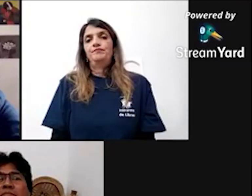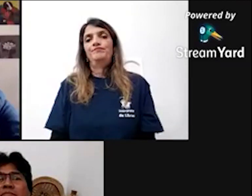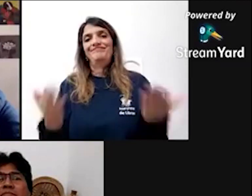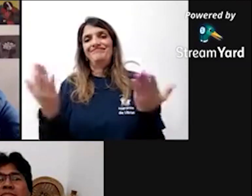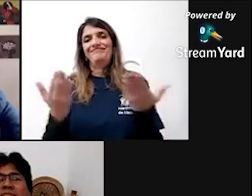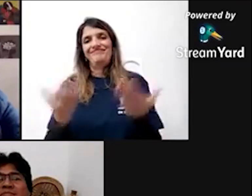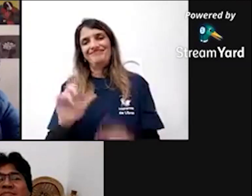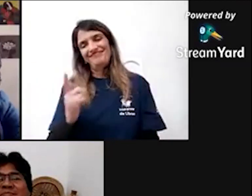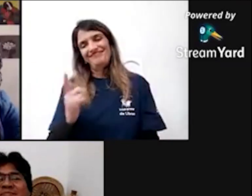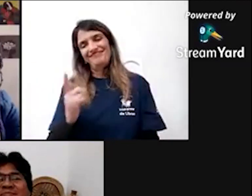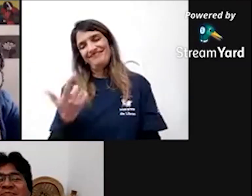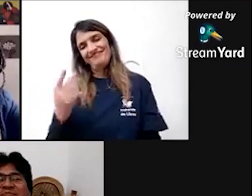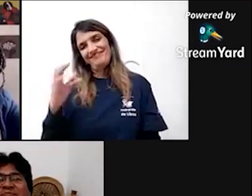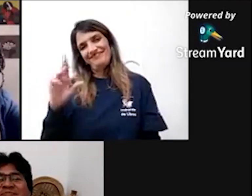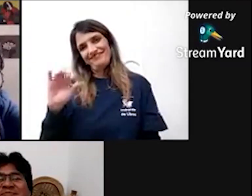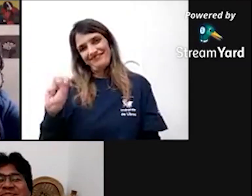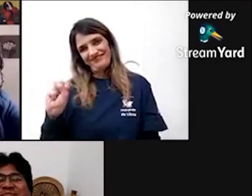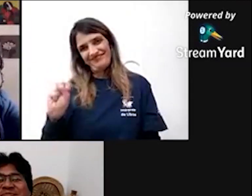bola.